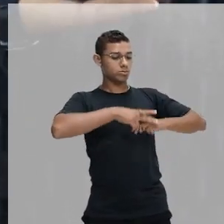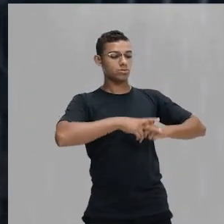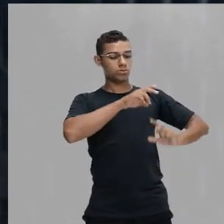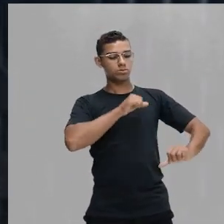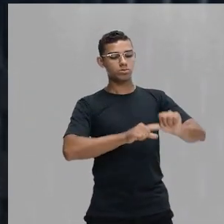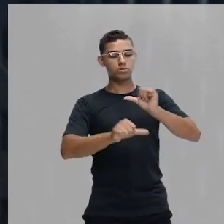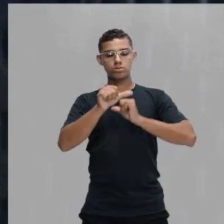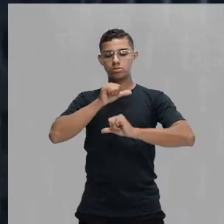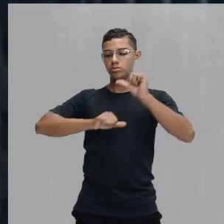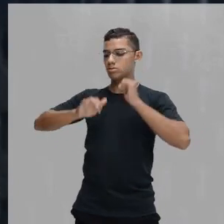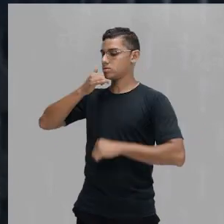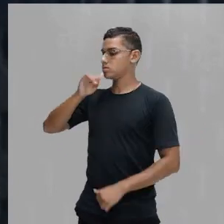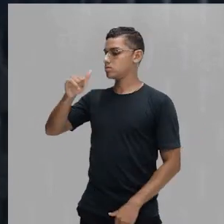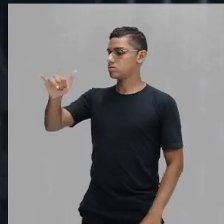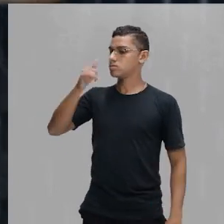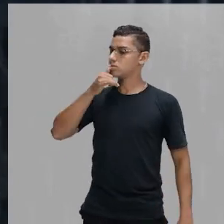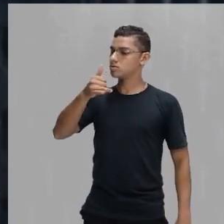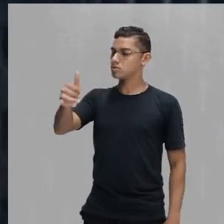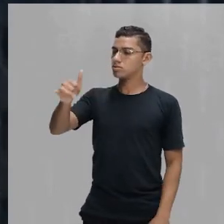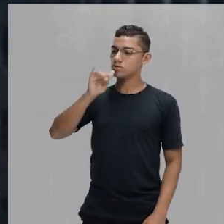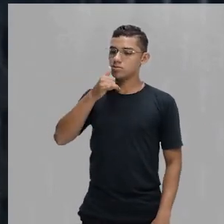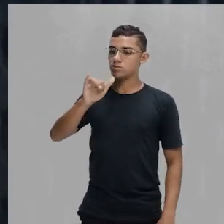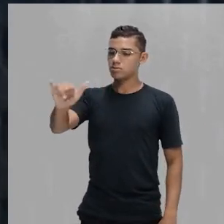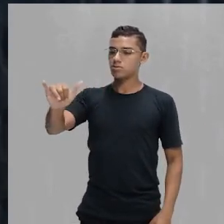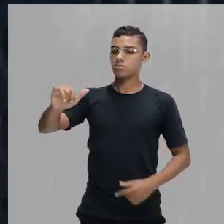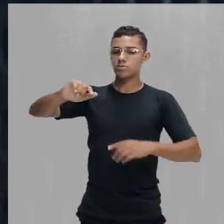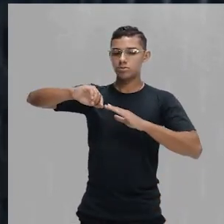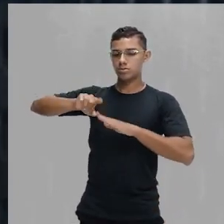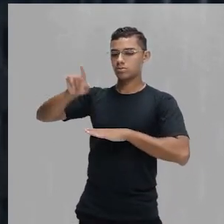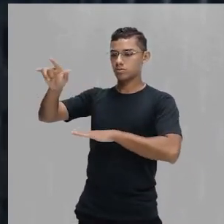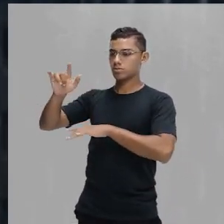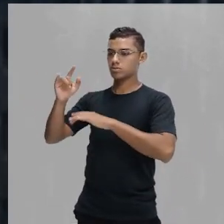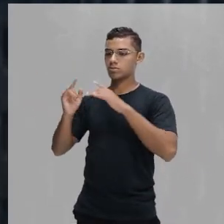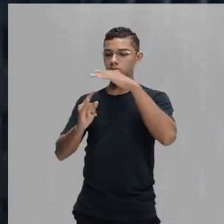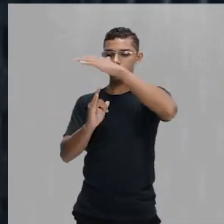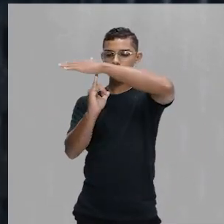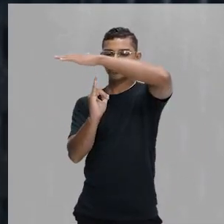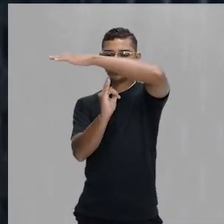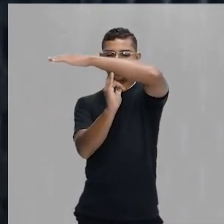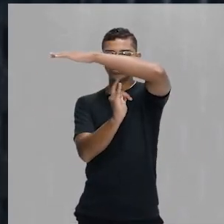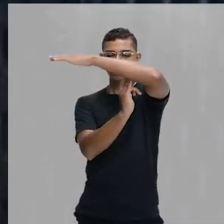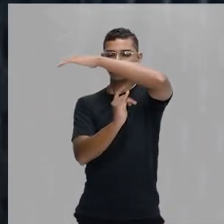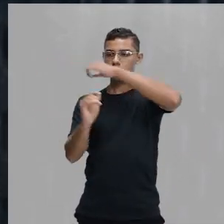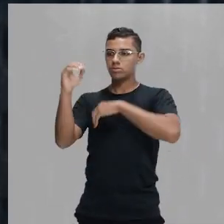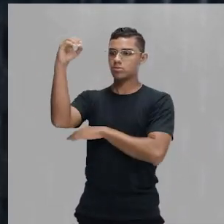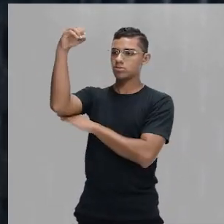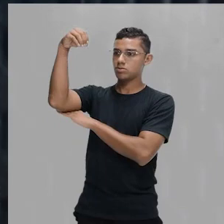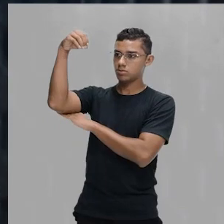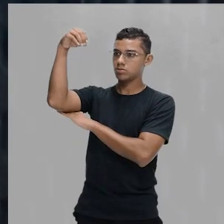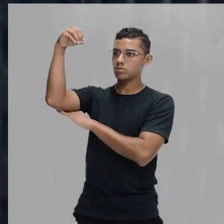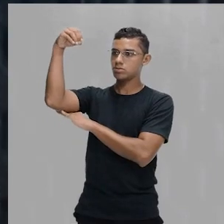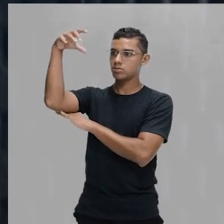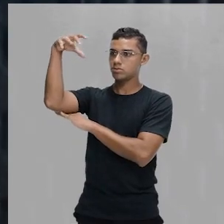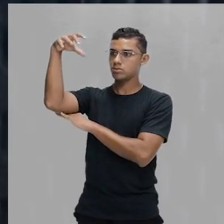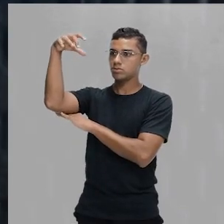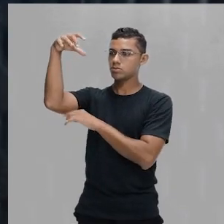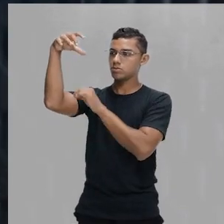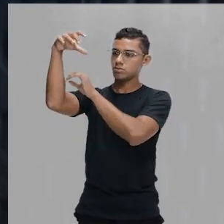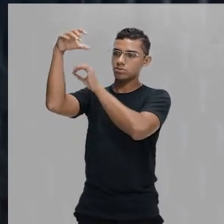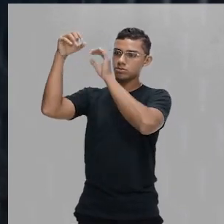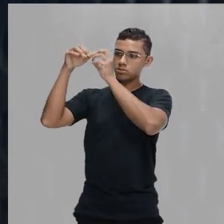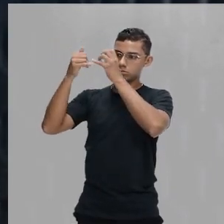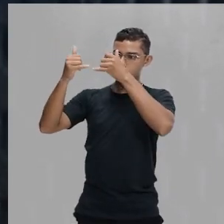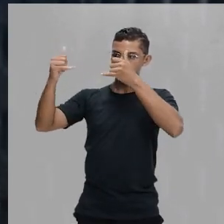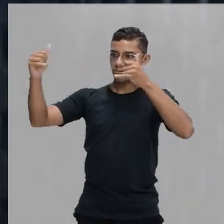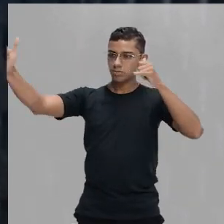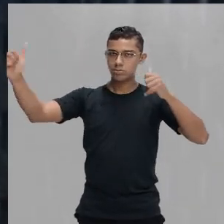a energia elétrica. A partir daí vai para a torre de transmissão para ser distribuída, ok? Então nós temos aqui